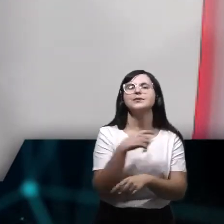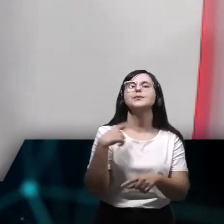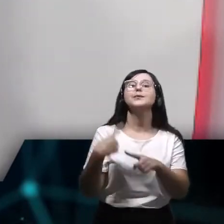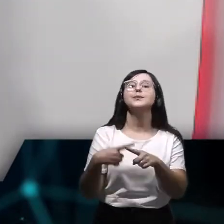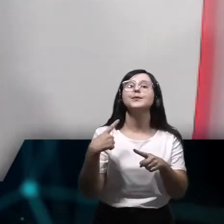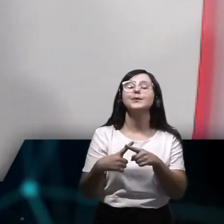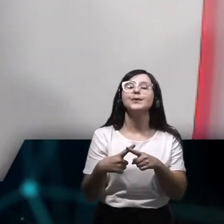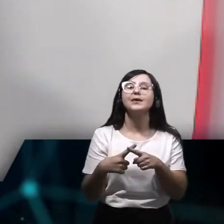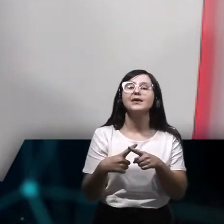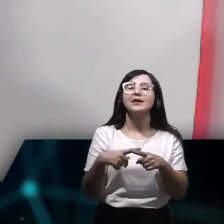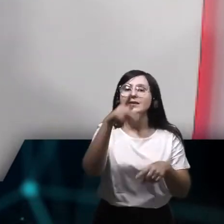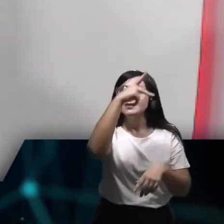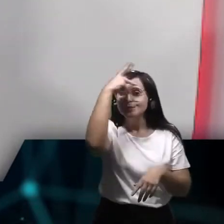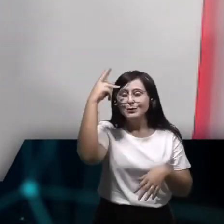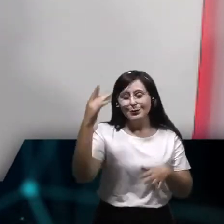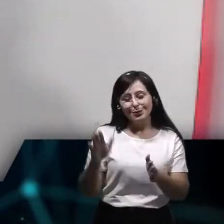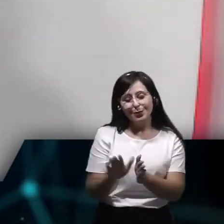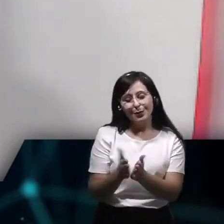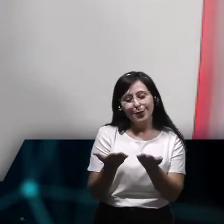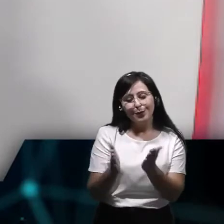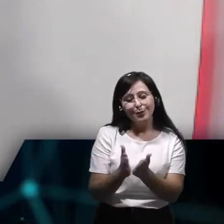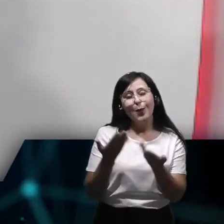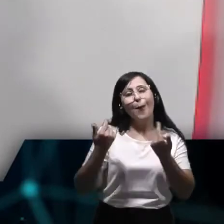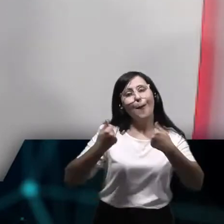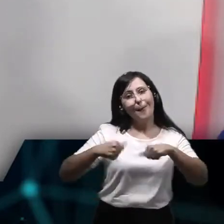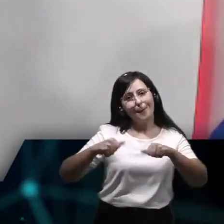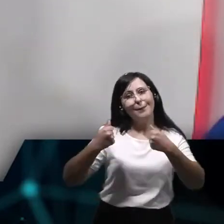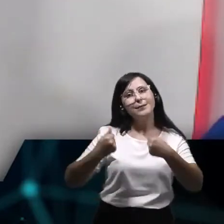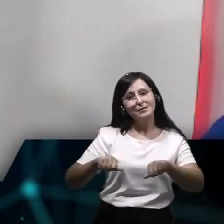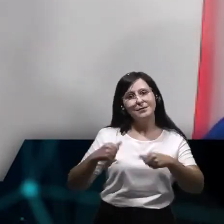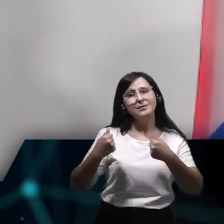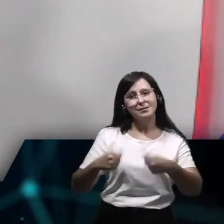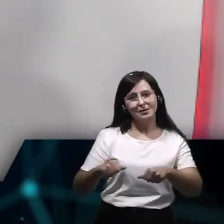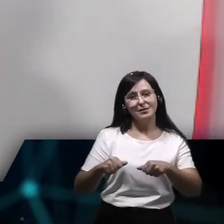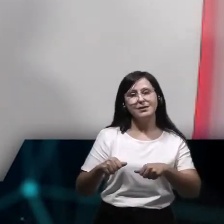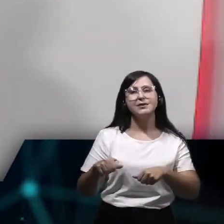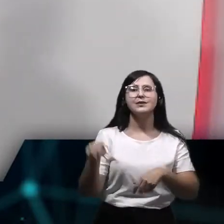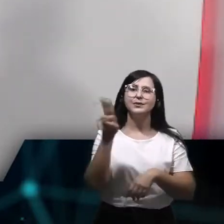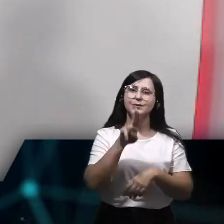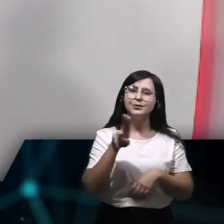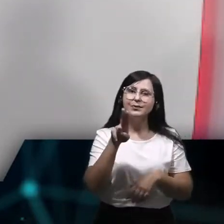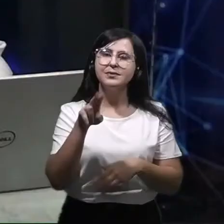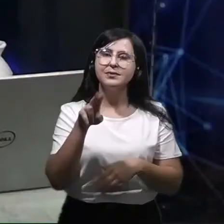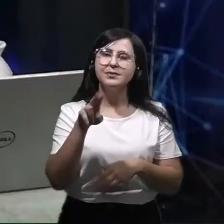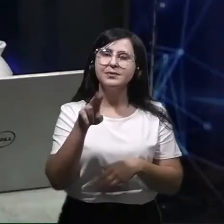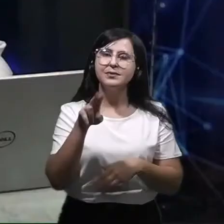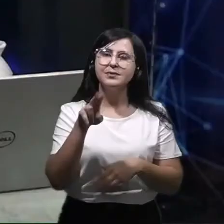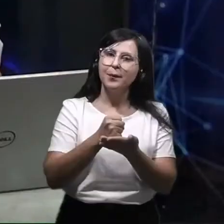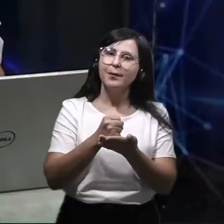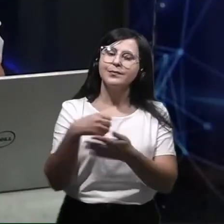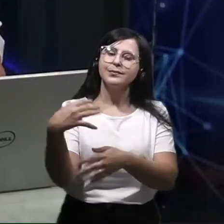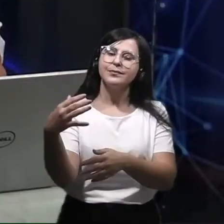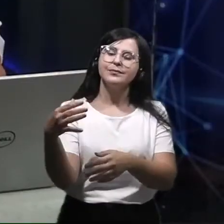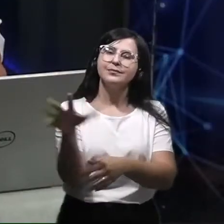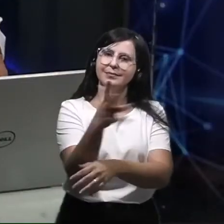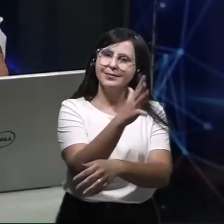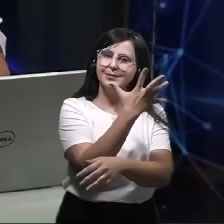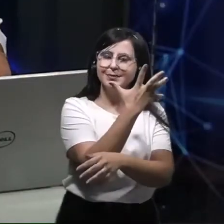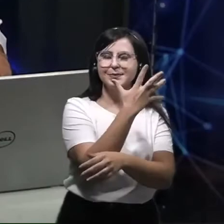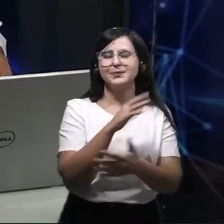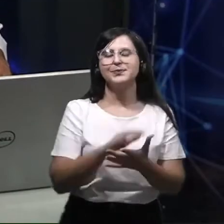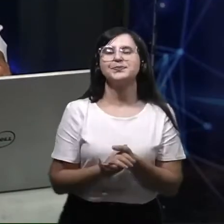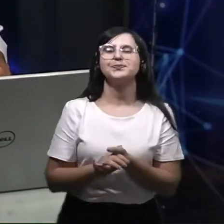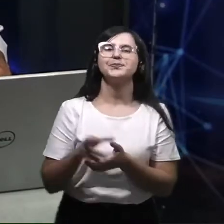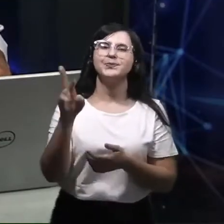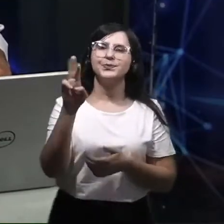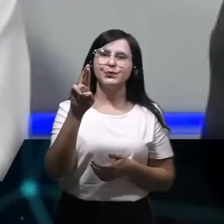povo mais carente e mais humilde do nosso querido Brejo do Amado de Deus. Candidato Rubinho tem 1 minuto para a réplica. Pois